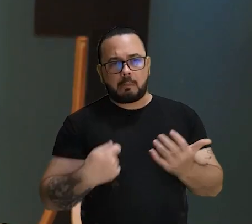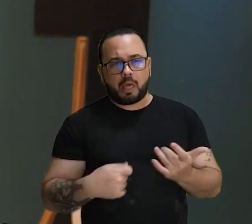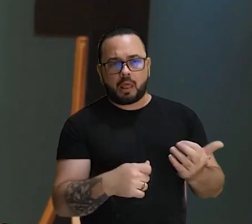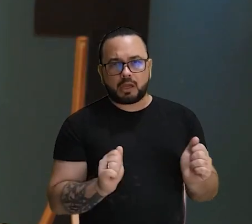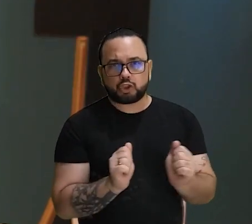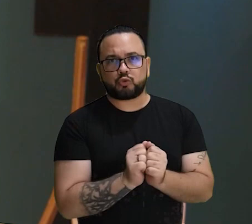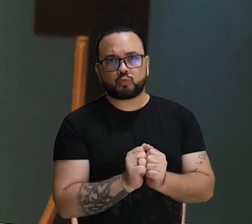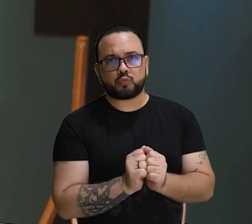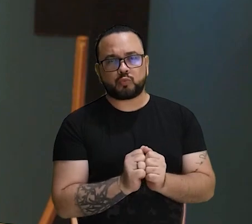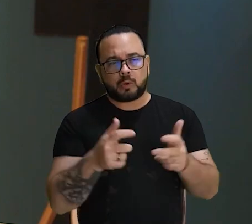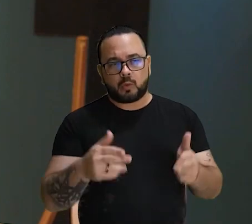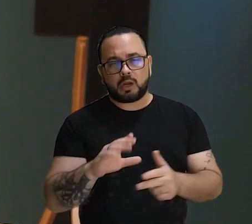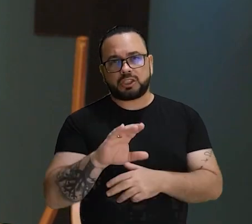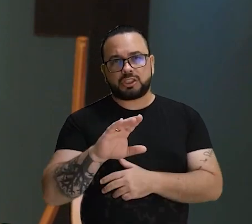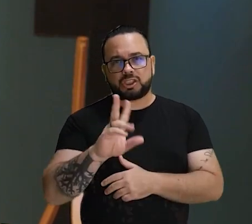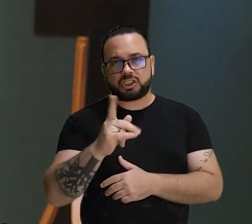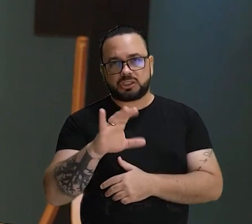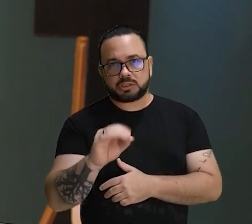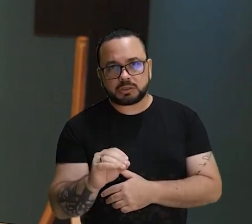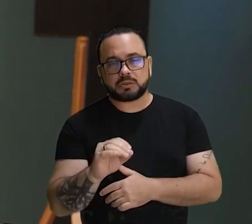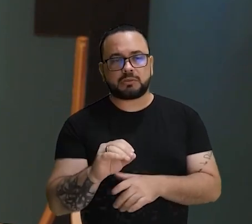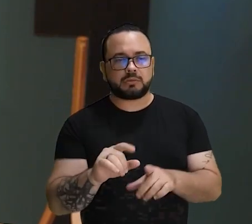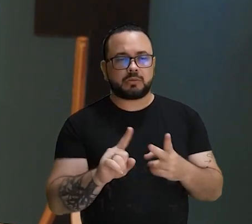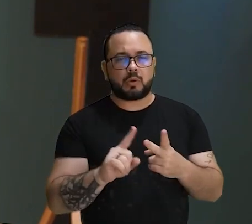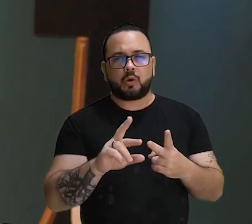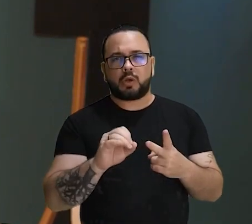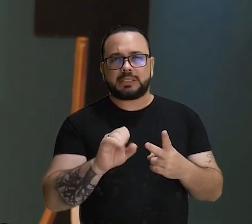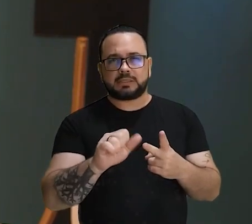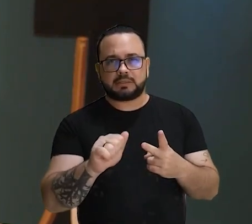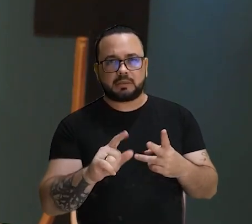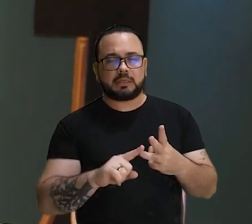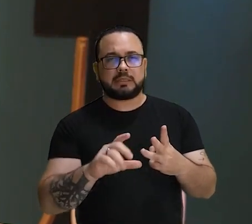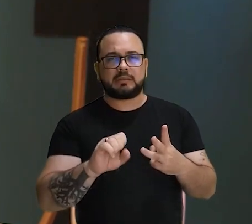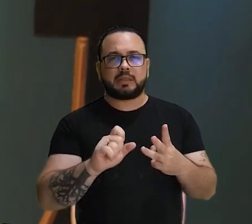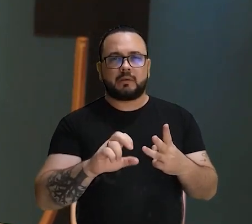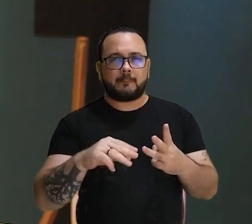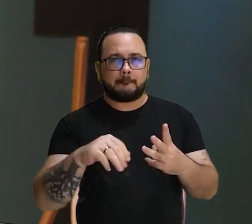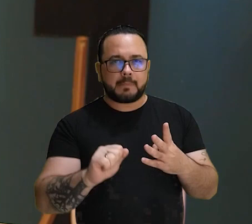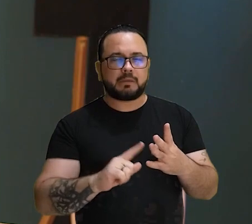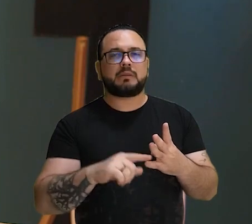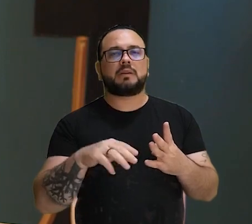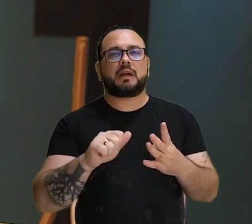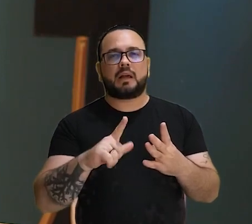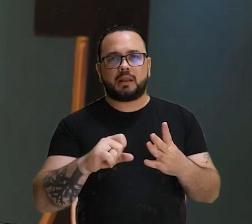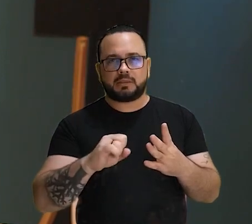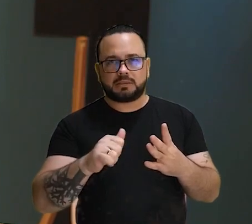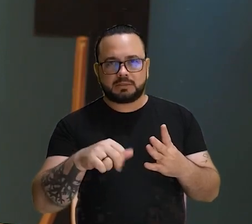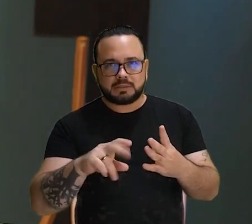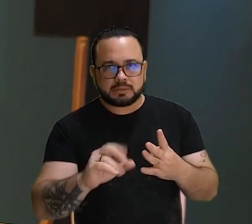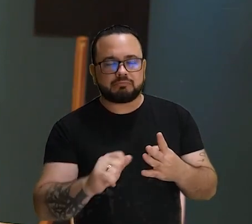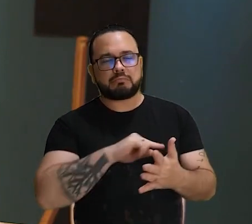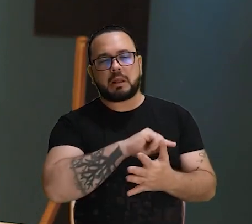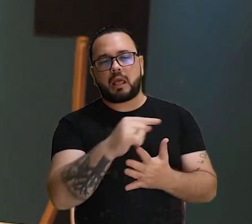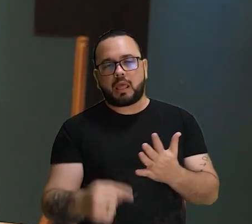pessoas, né? Sim, também. Como, sei lá, Chico César. Uhum. Toquei com Rosa Passos, Badia Saad, Selmar, Alessandra Leão. Cada pessoa que você vai